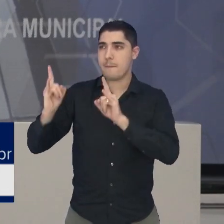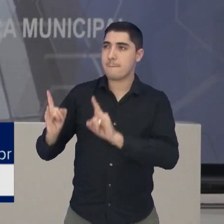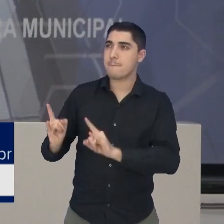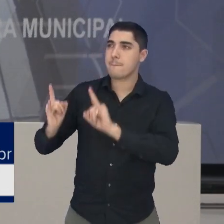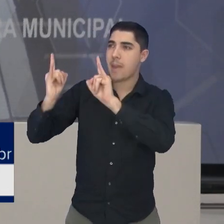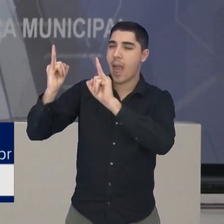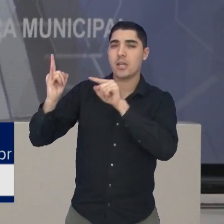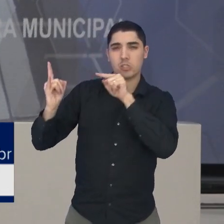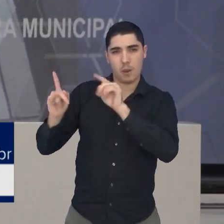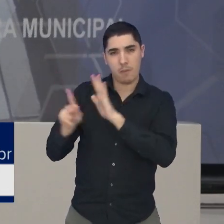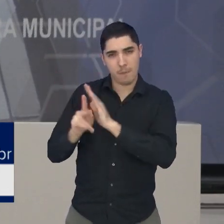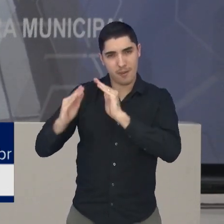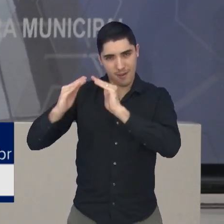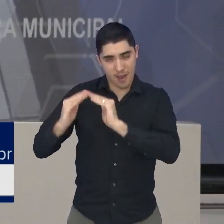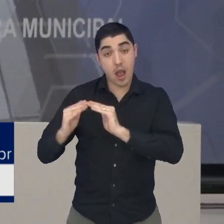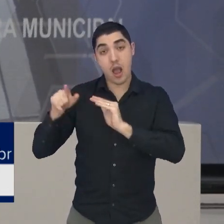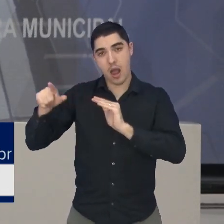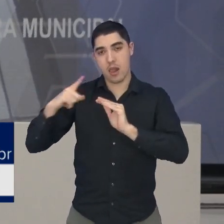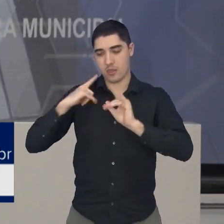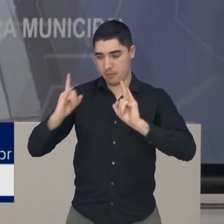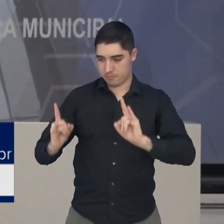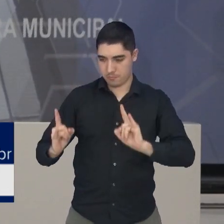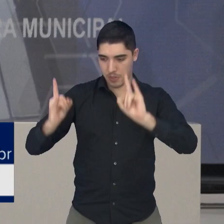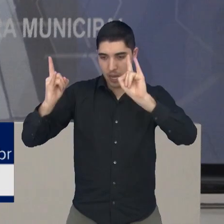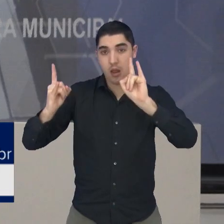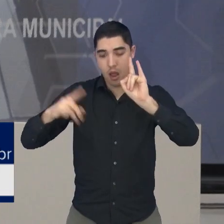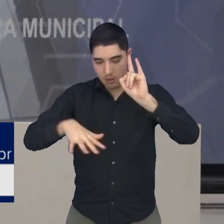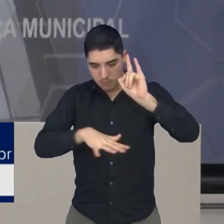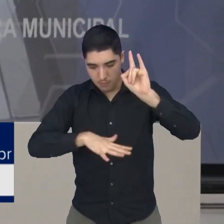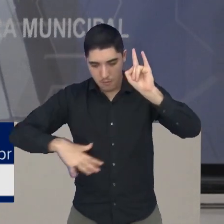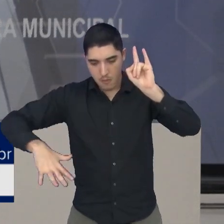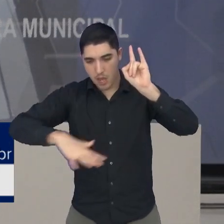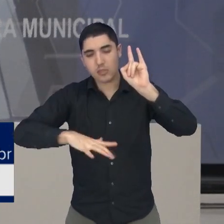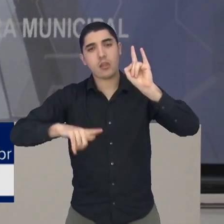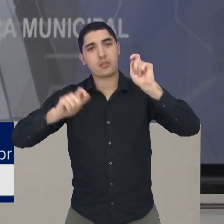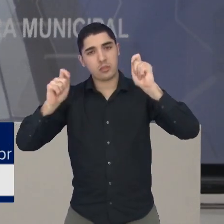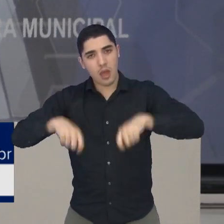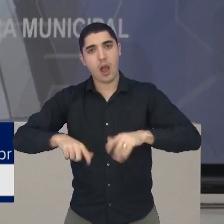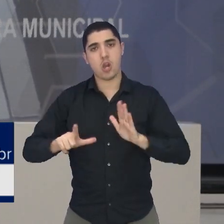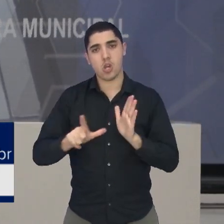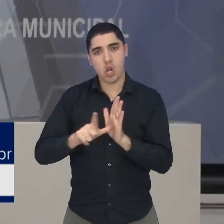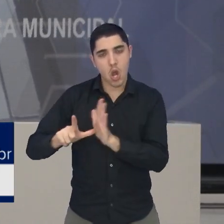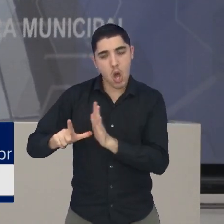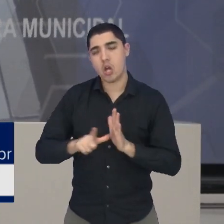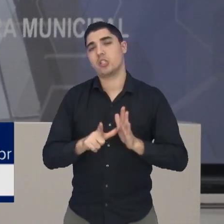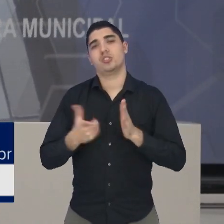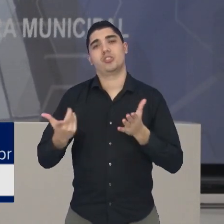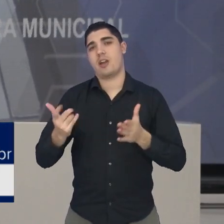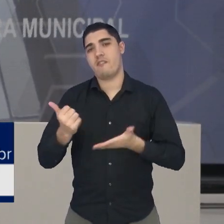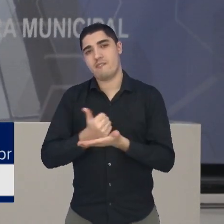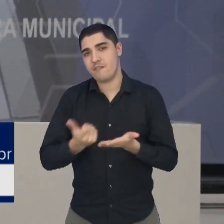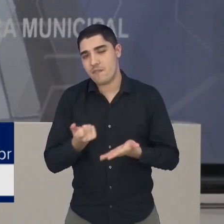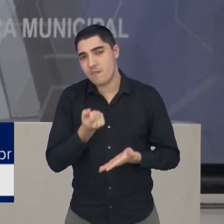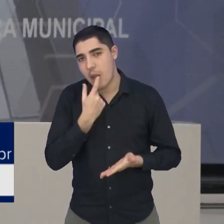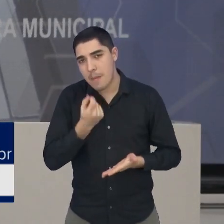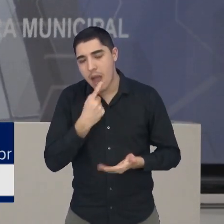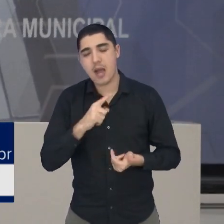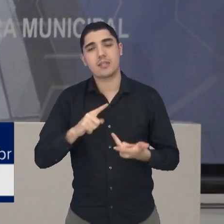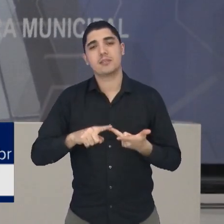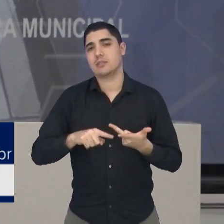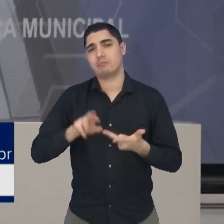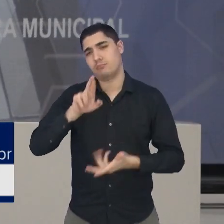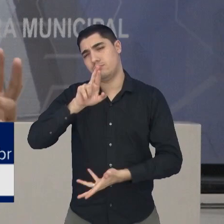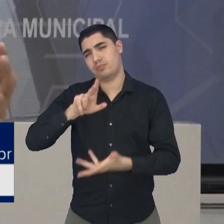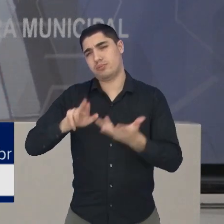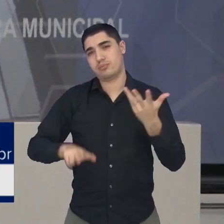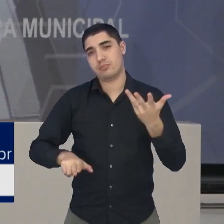eles, em sua base, eles têm espaço para receber lojas, farmácias, comércios, etc., ao invés da